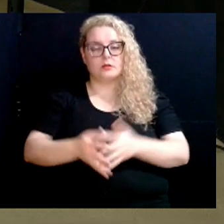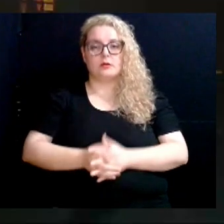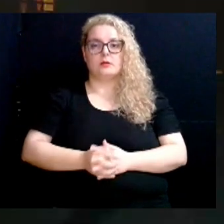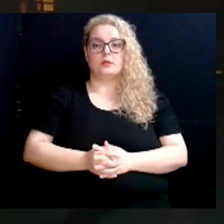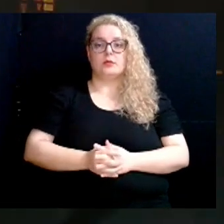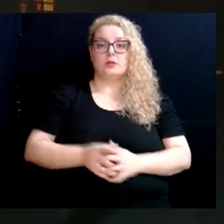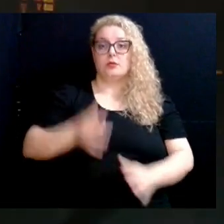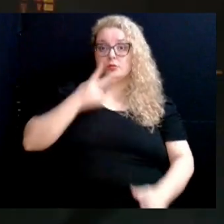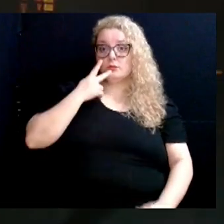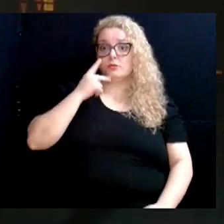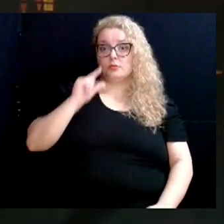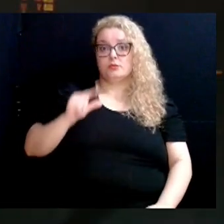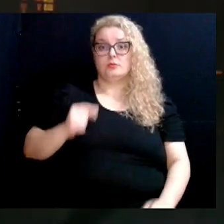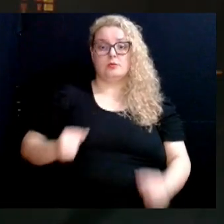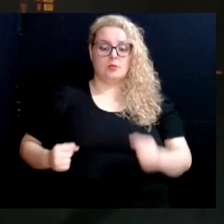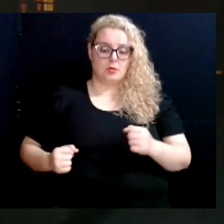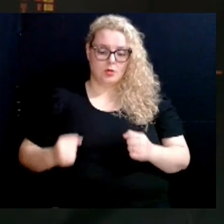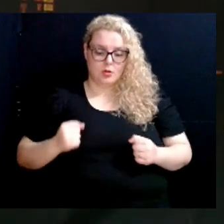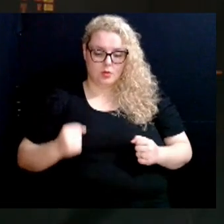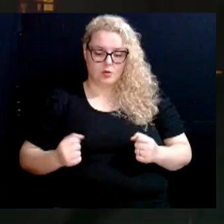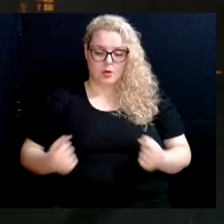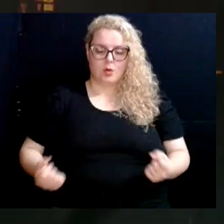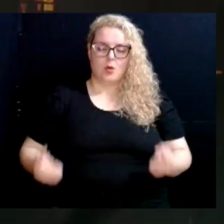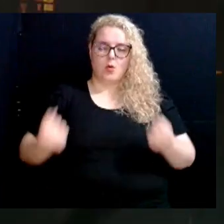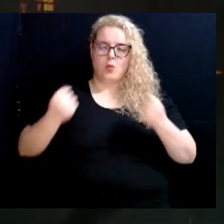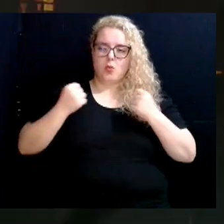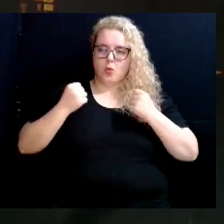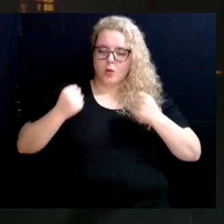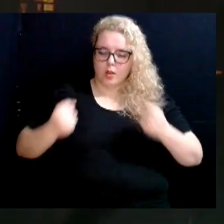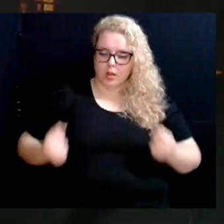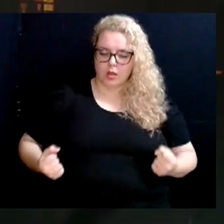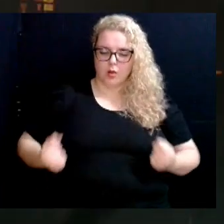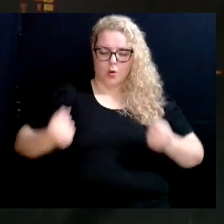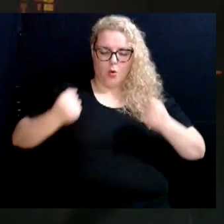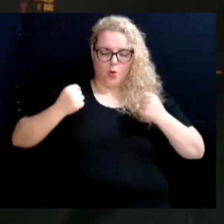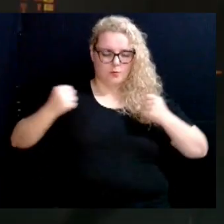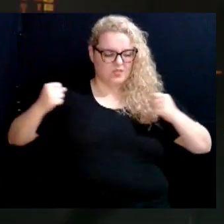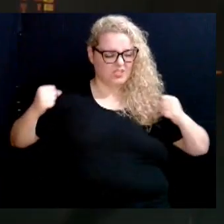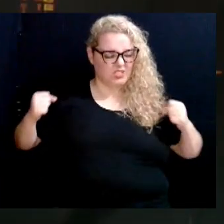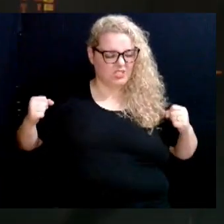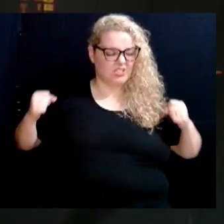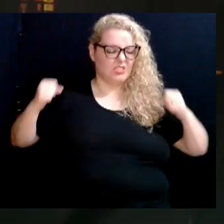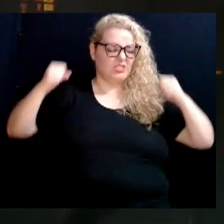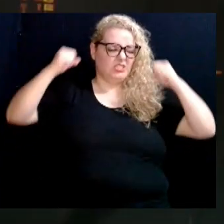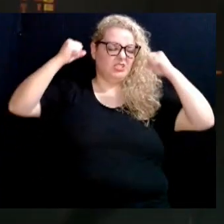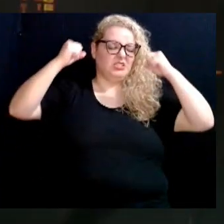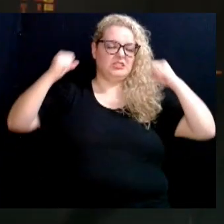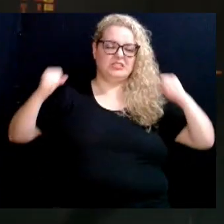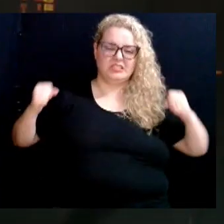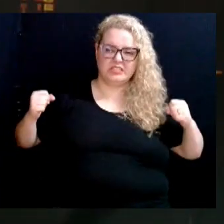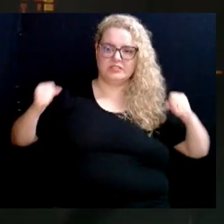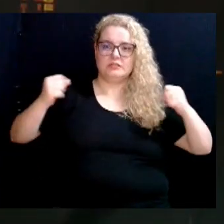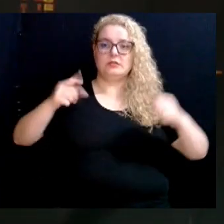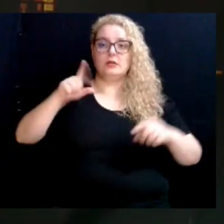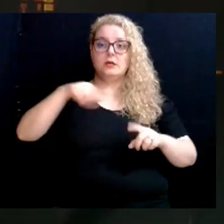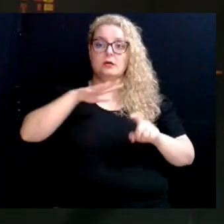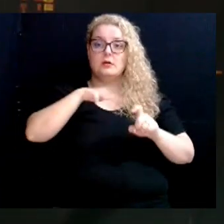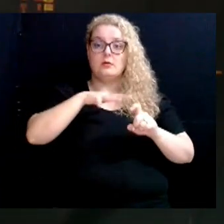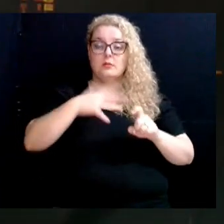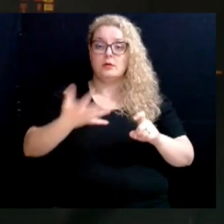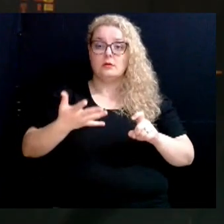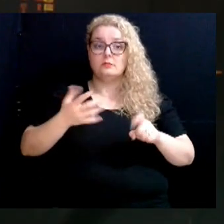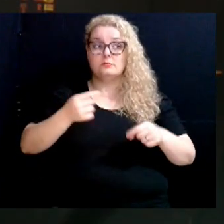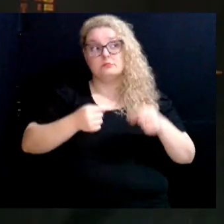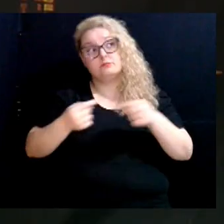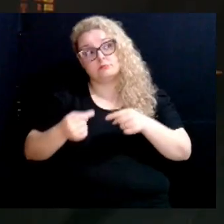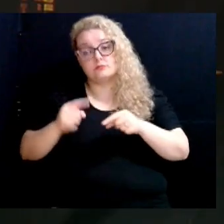um pouco sobre corrida, sobre musculação, mas inclusive eu acho que é um mito, mas é uma opinião que a gente pode inclusive discutir em um